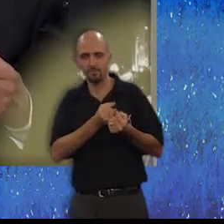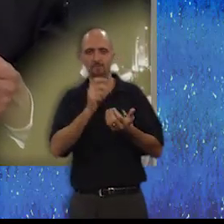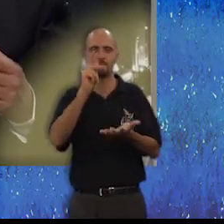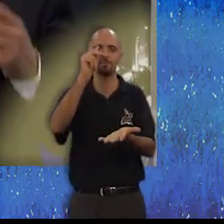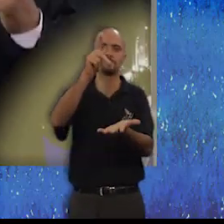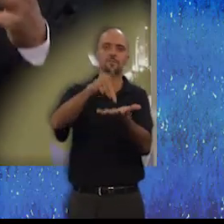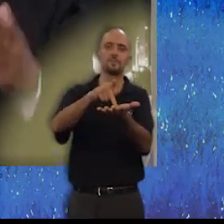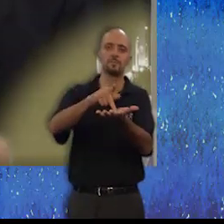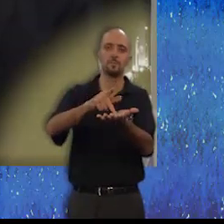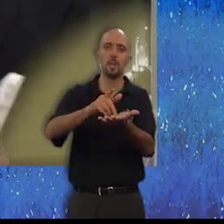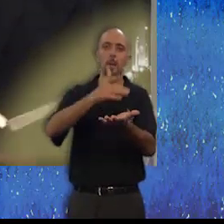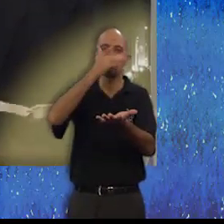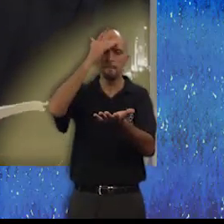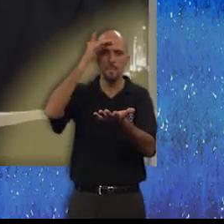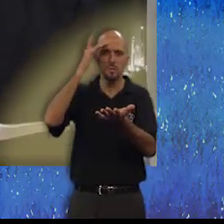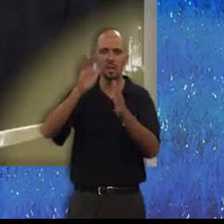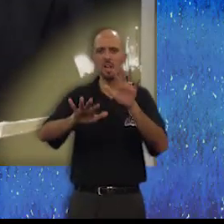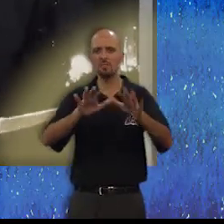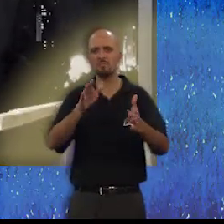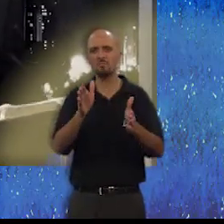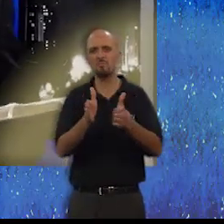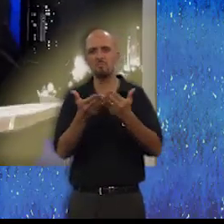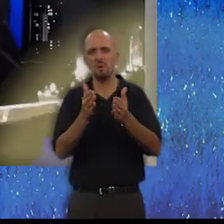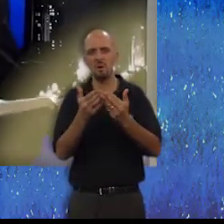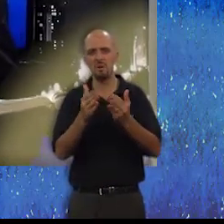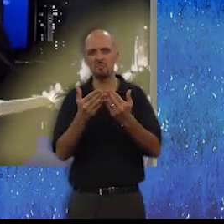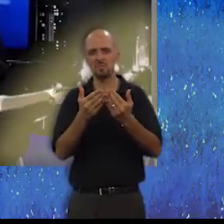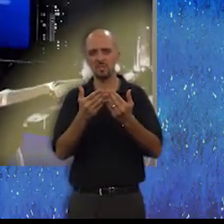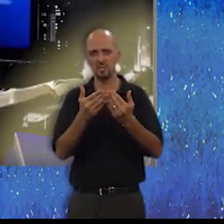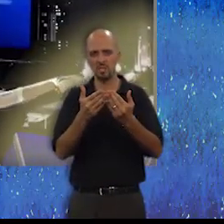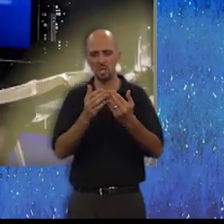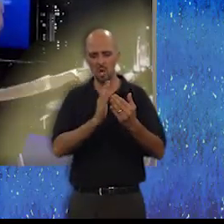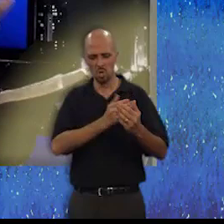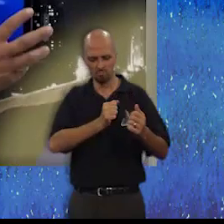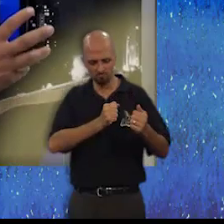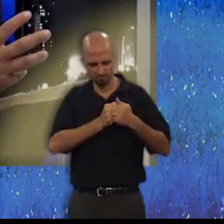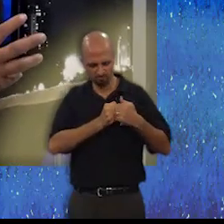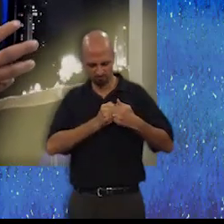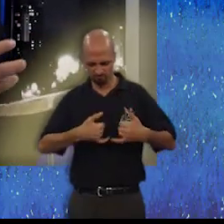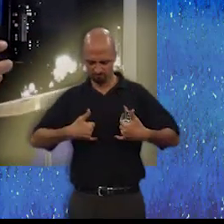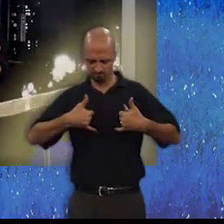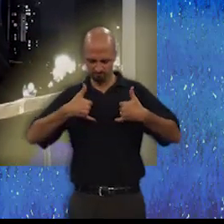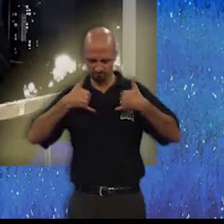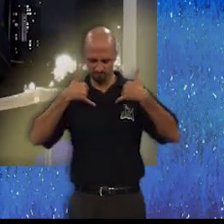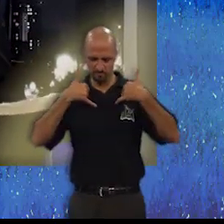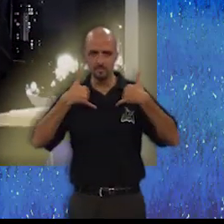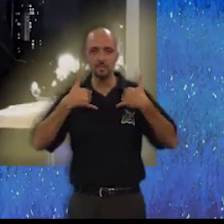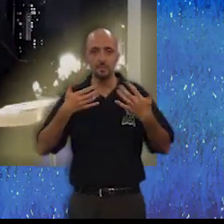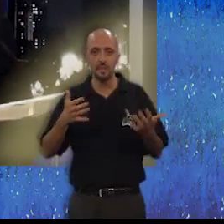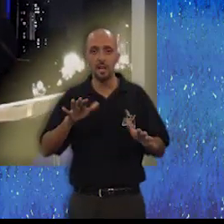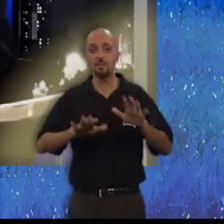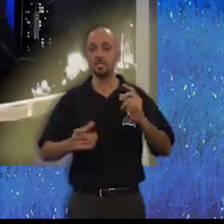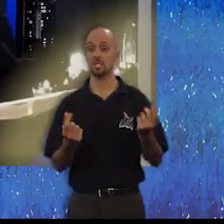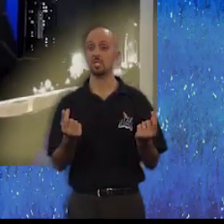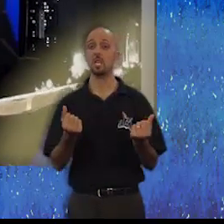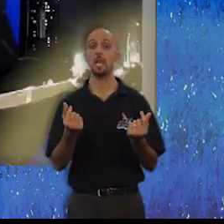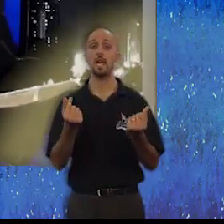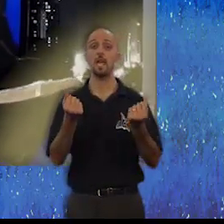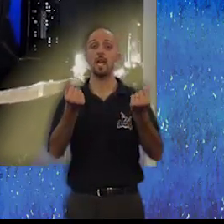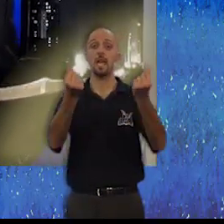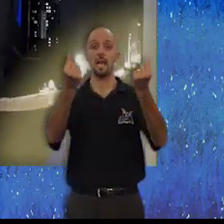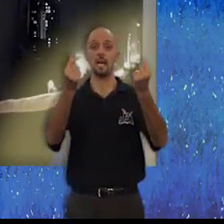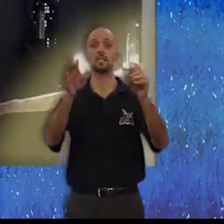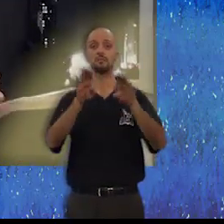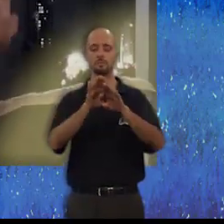tem. Porque veja, tem gente que é pobre e é egoísta, e tem gente que é rica e é uma pessoa de bom coração. E